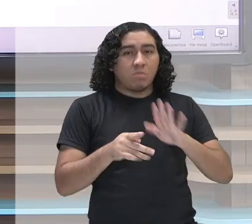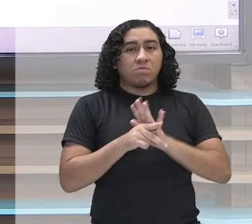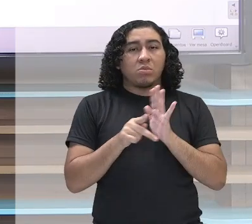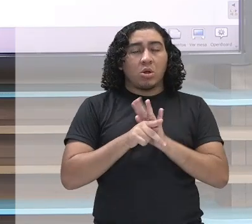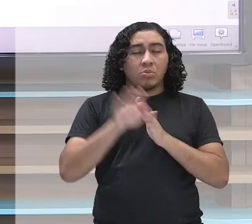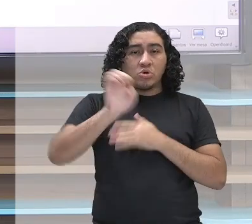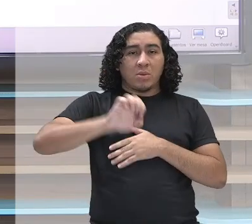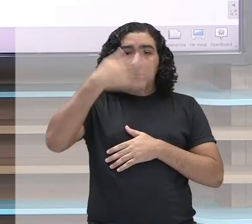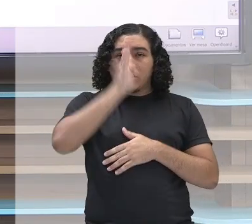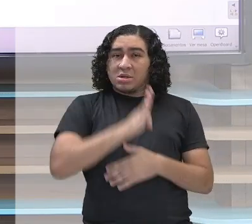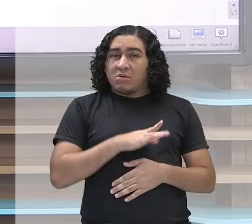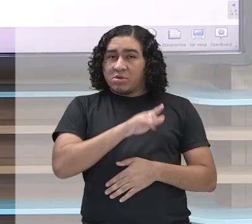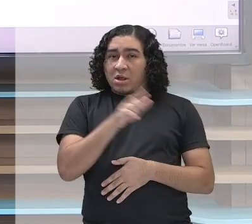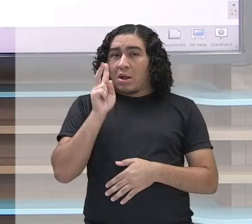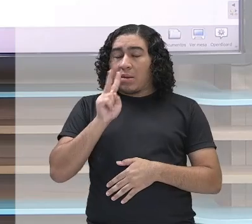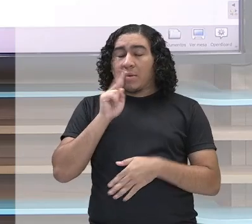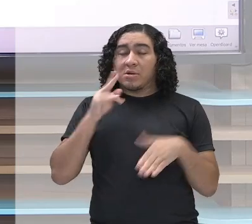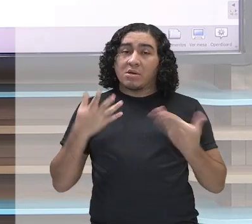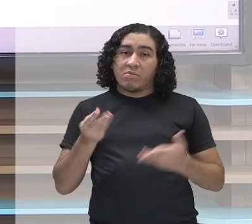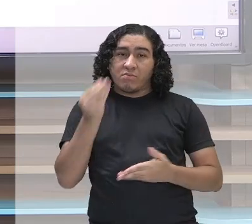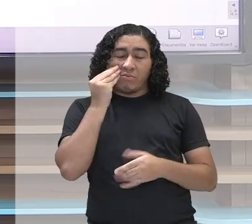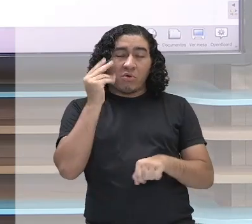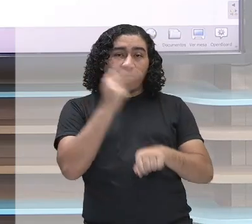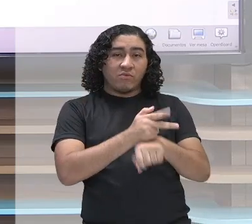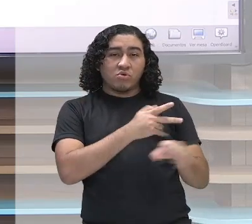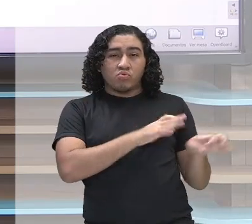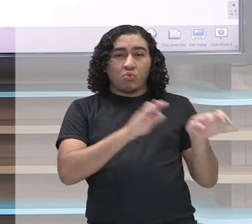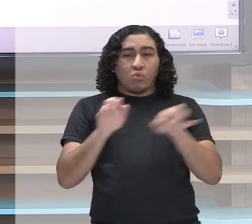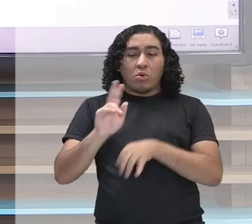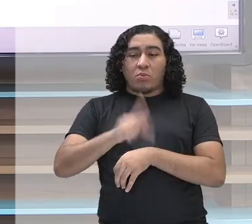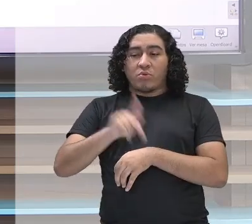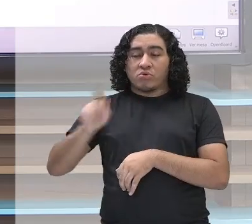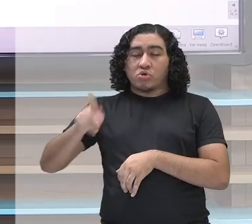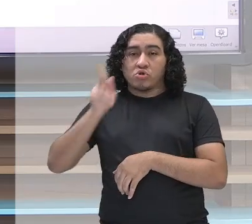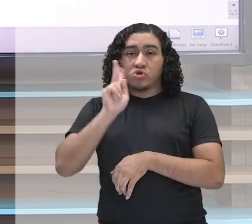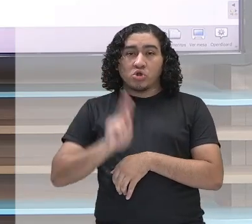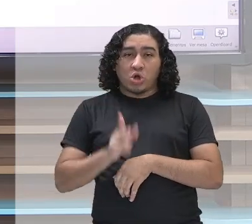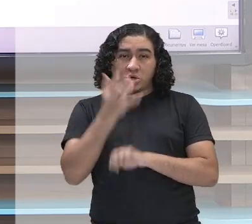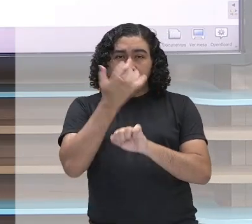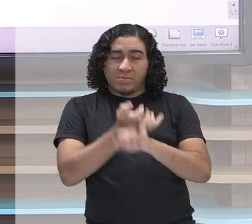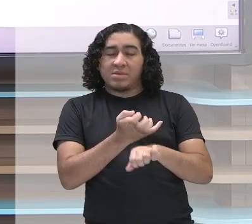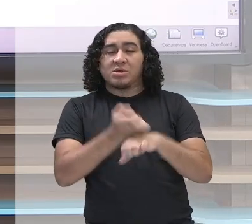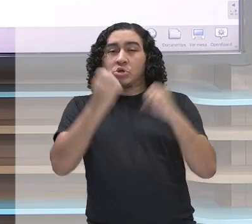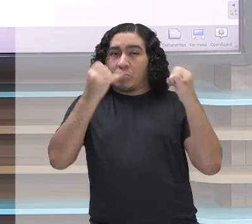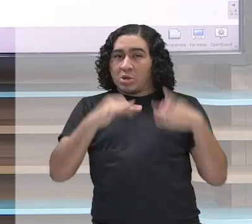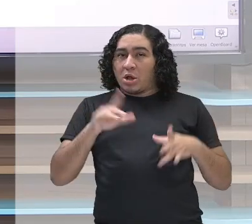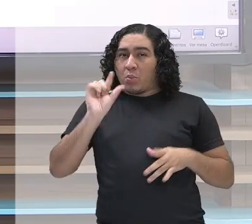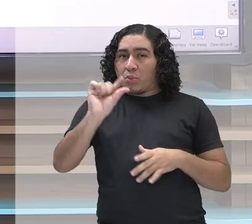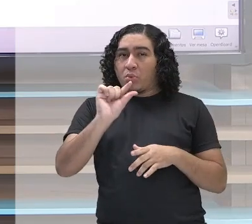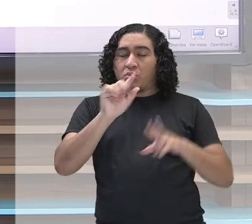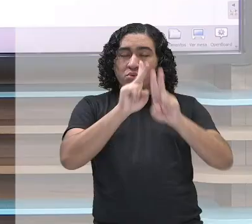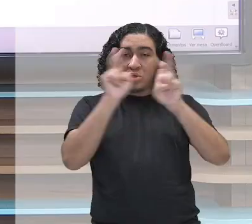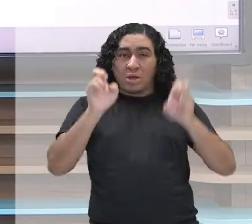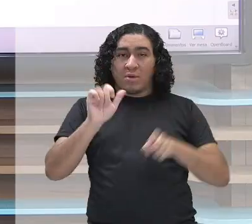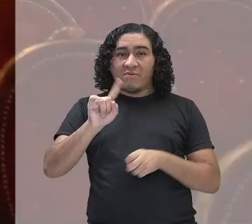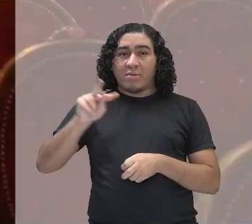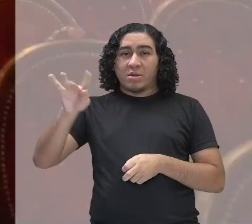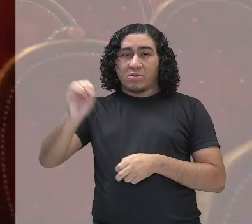território brasileiro? Então, vamos assistir aí o professor de História falando um pouquinho mais para a gente sobre o